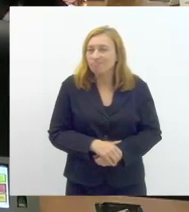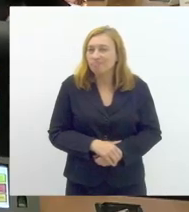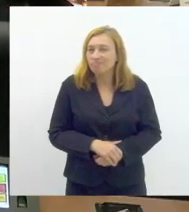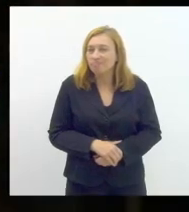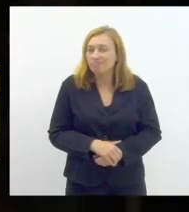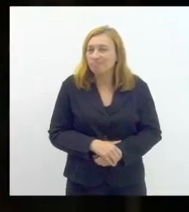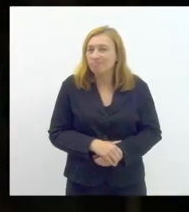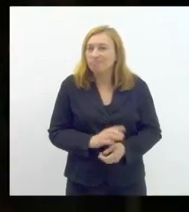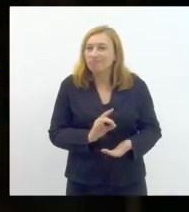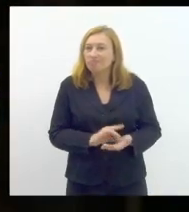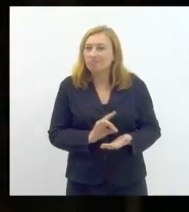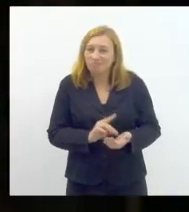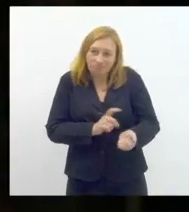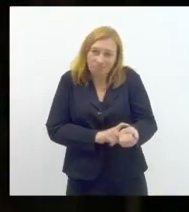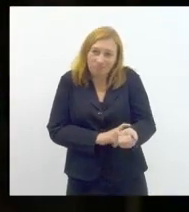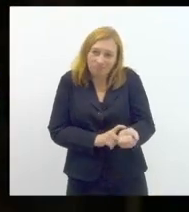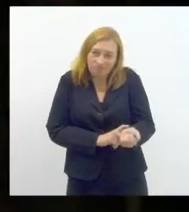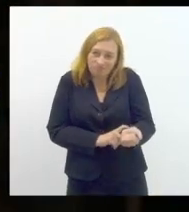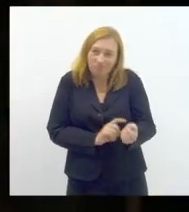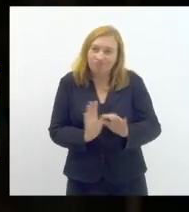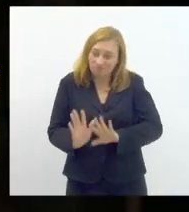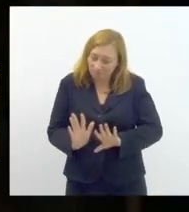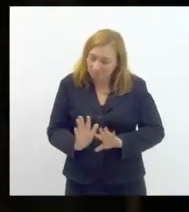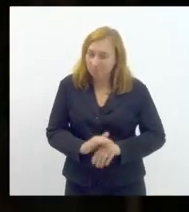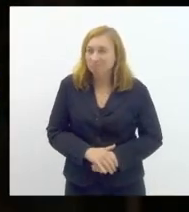para falar a verdade, eu estou bem nervoso, mas